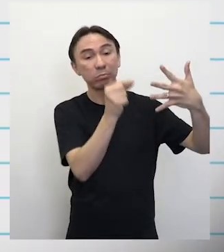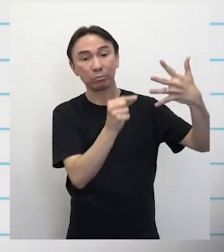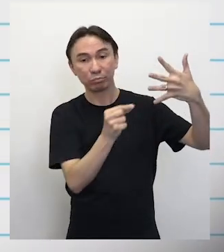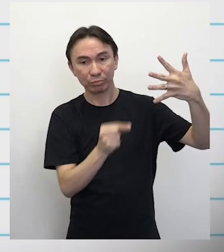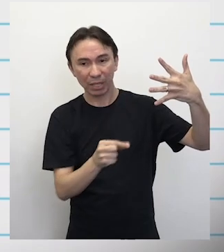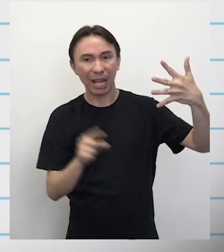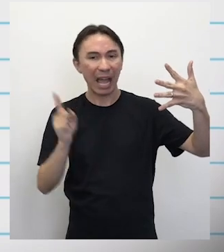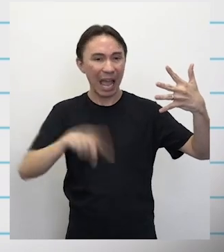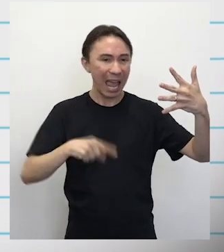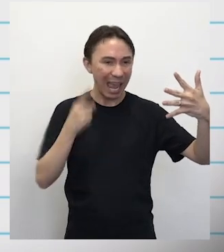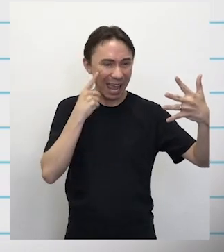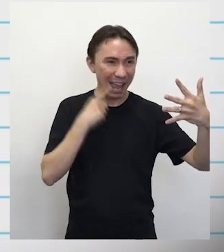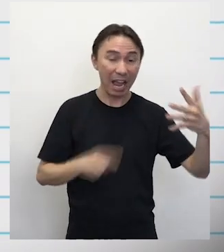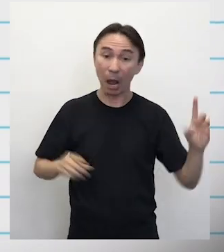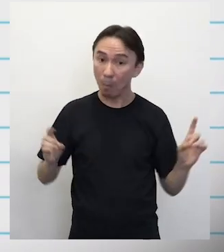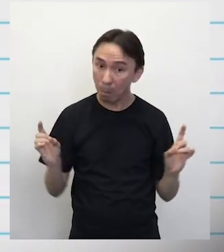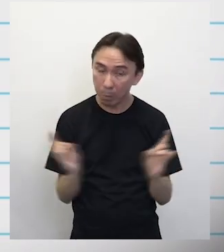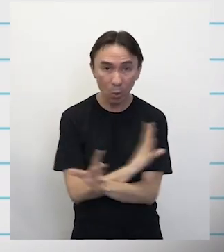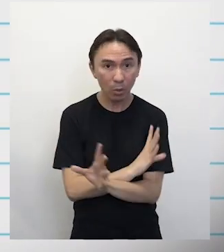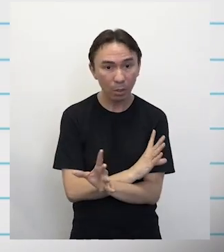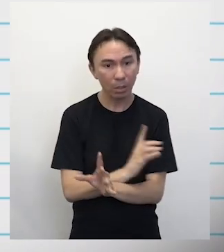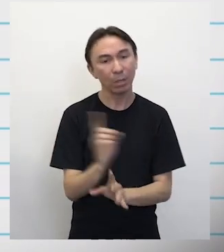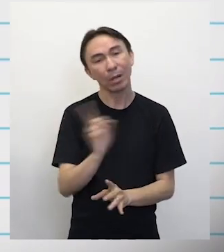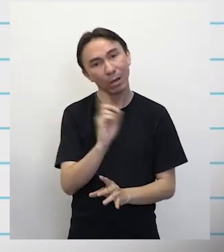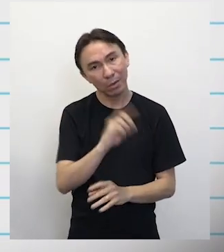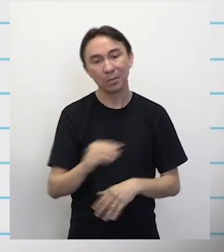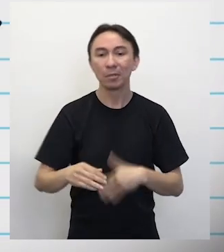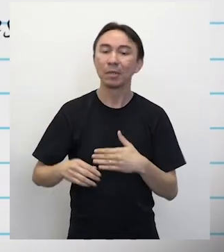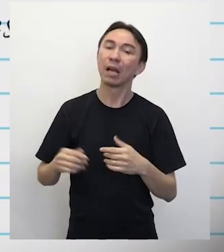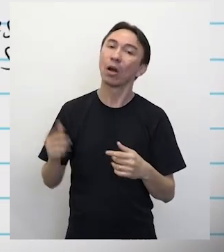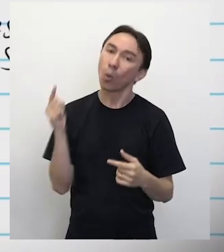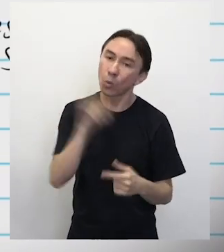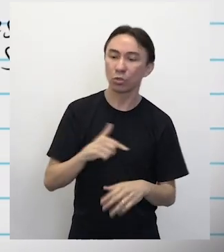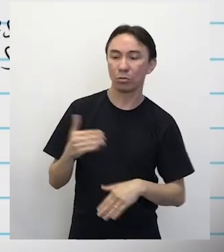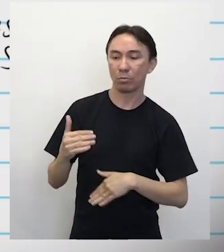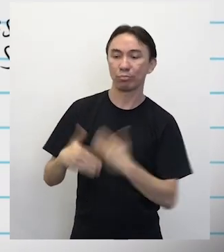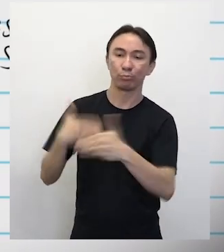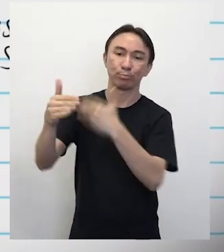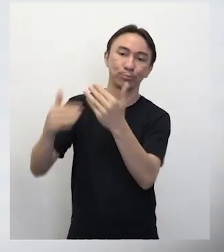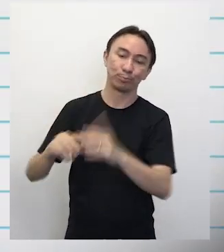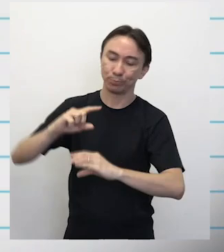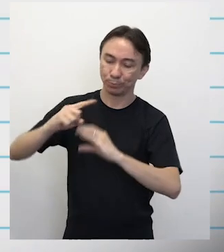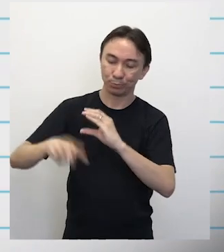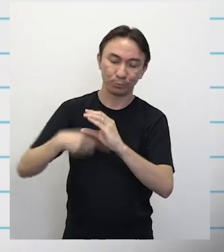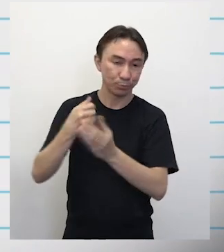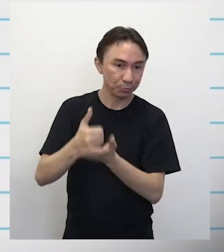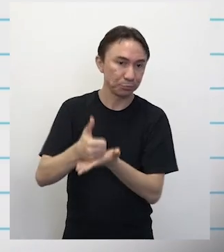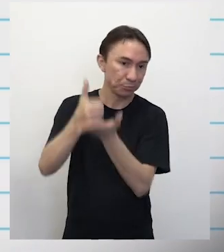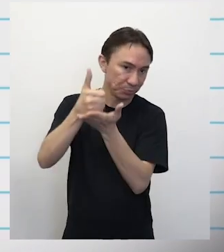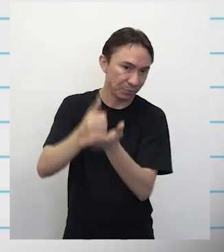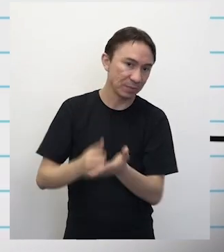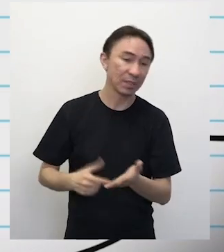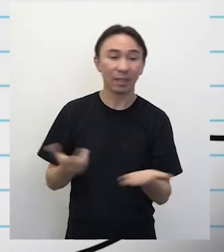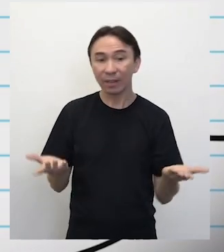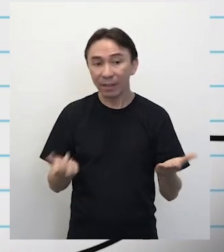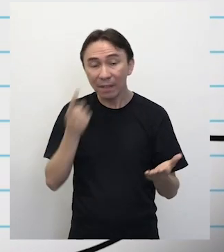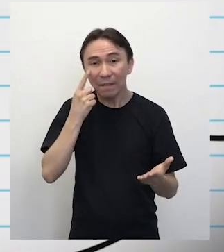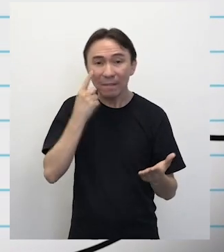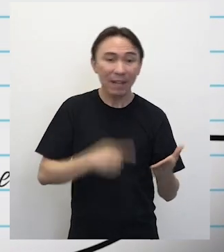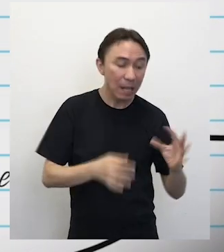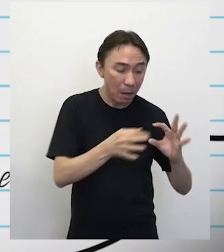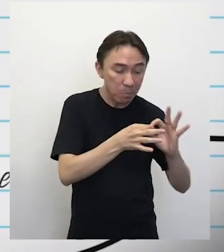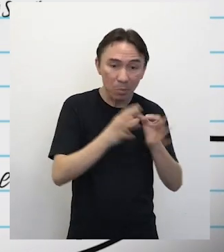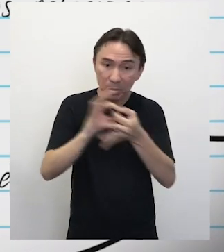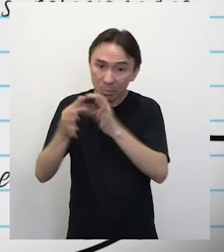em si mesmos, mas sim um meio para se atingir o desenvolvimento sustentável. Assim, são mais úteis quando analisados em seu conjunto